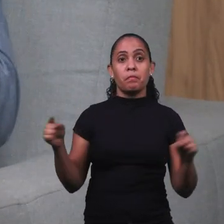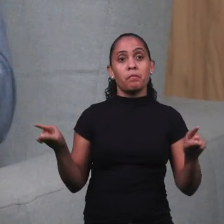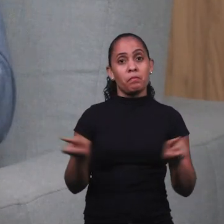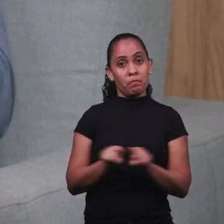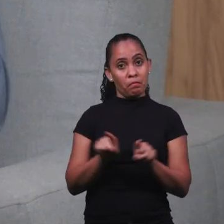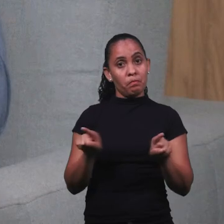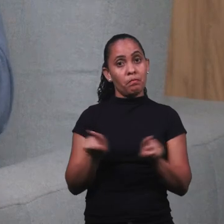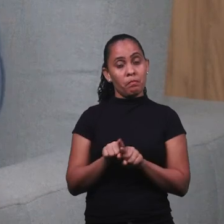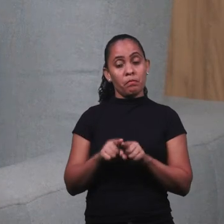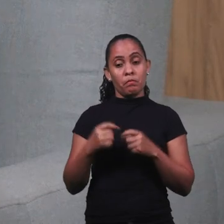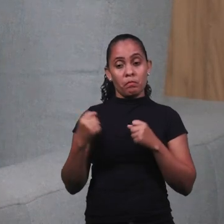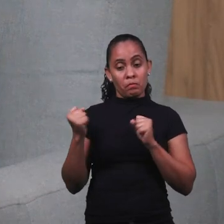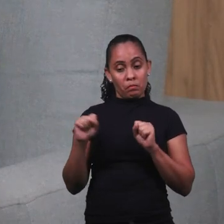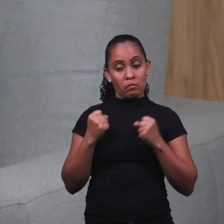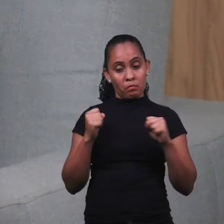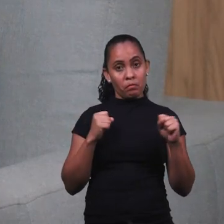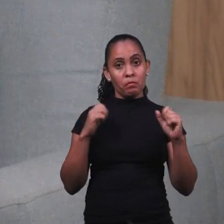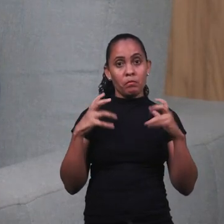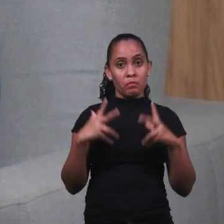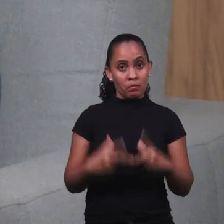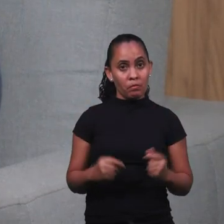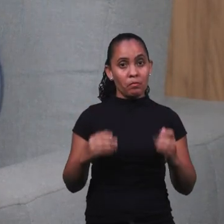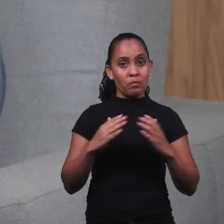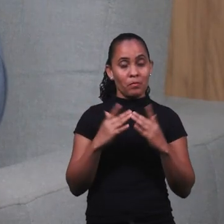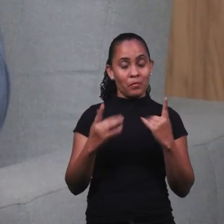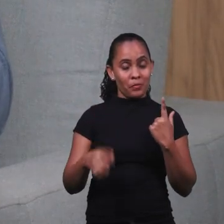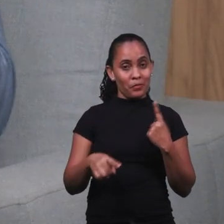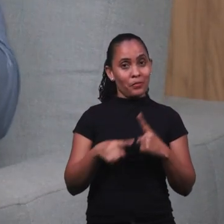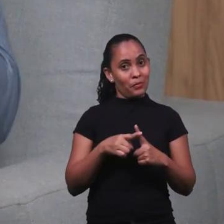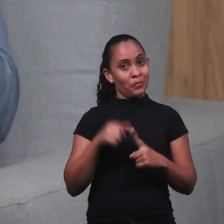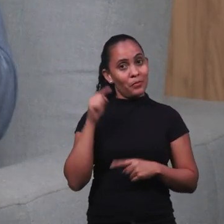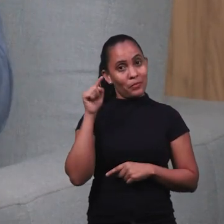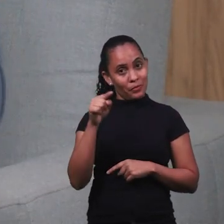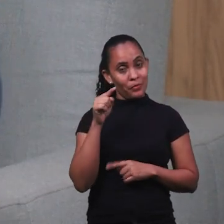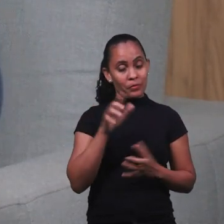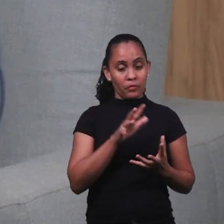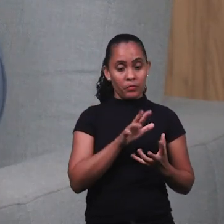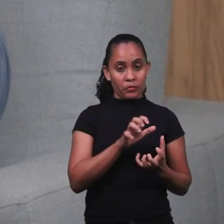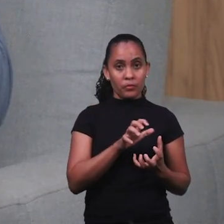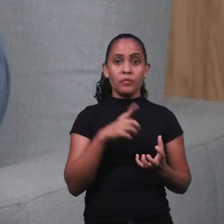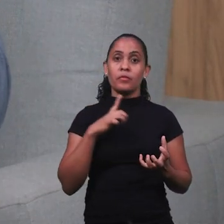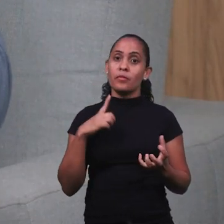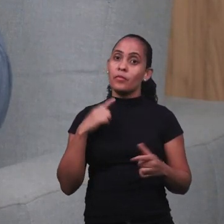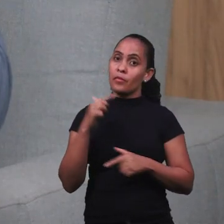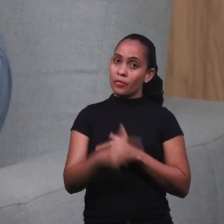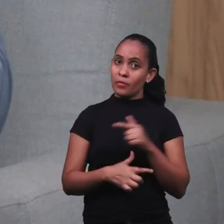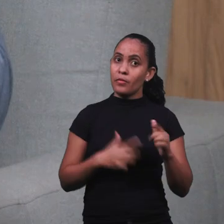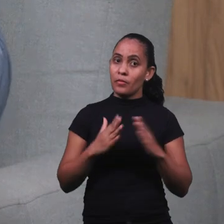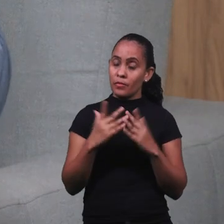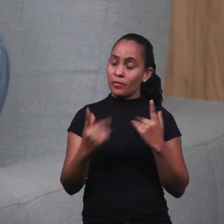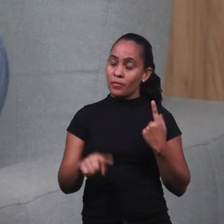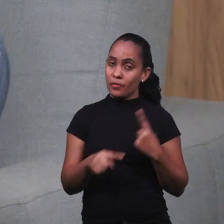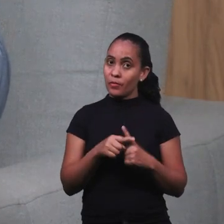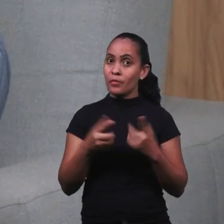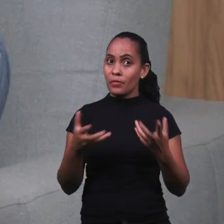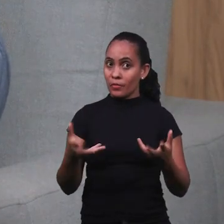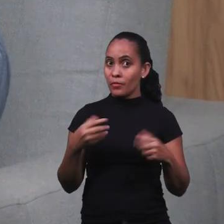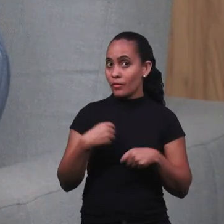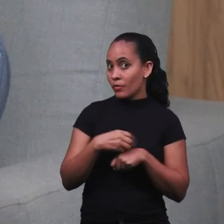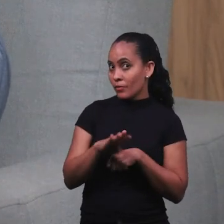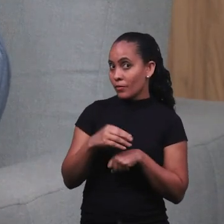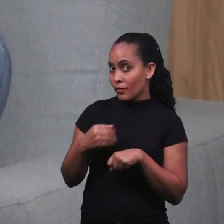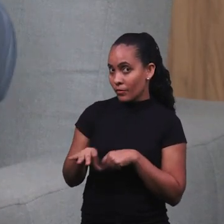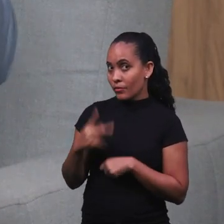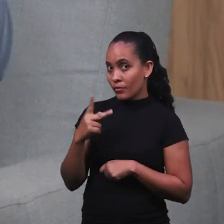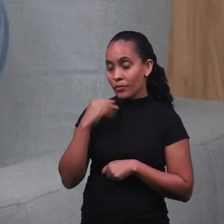participa do mutirão de limpeza na igreja. Você, idoso e idosa, realiza a obra do Senhor e quer compartilhar também